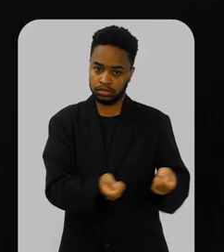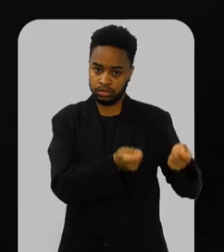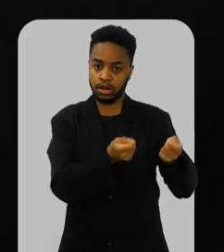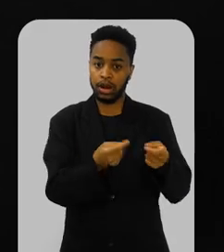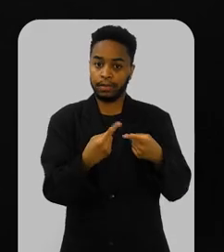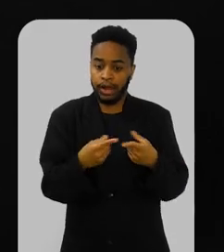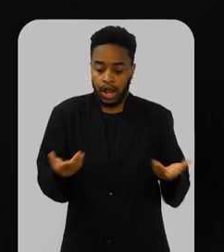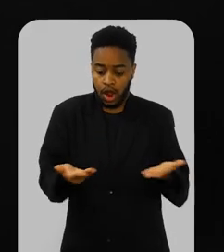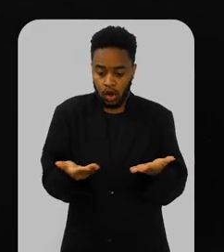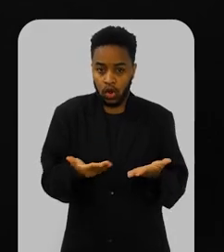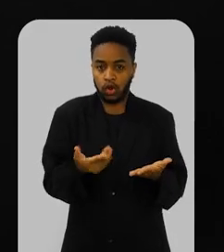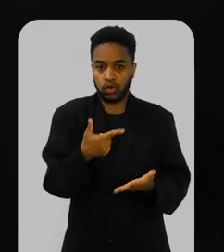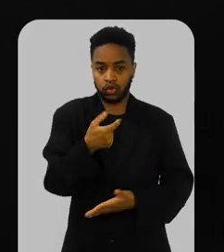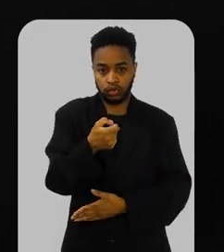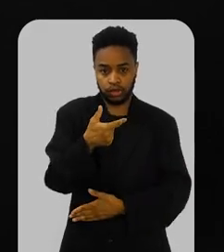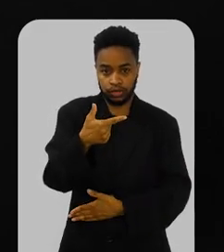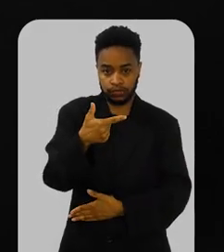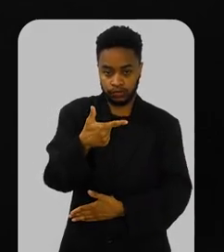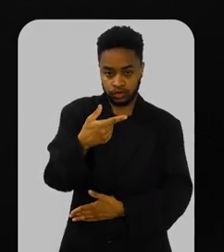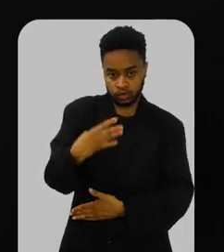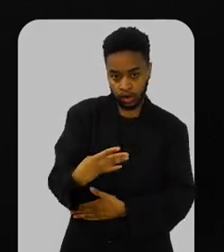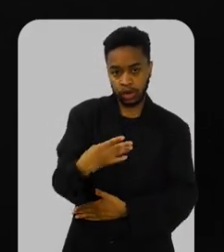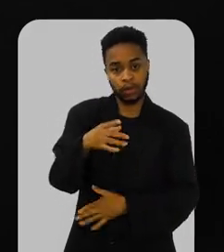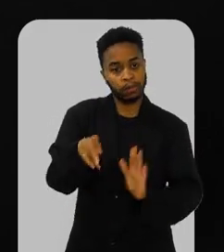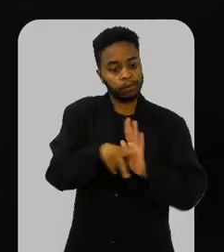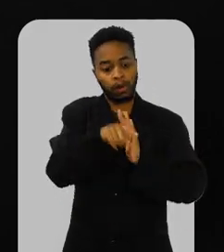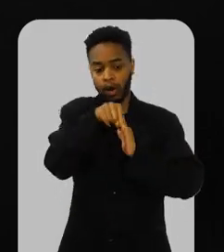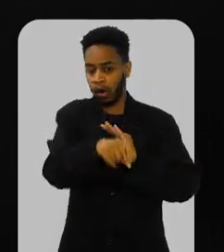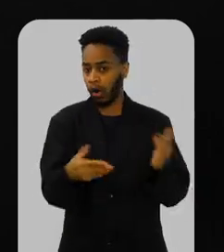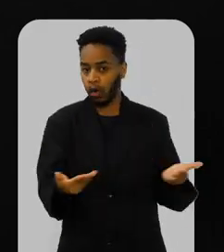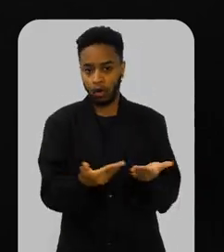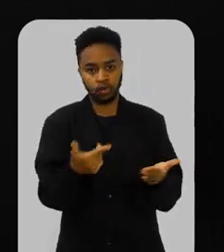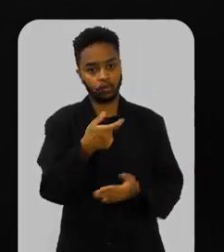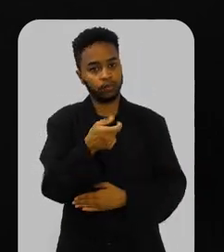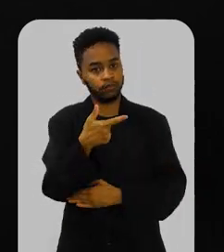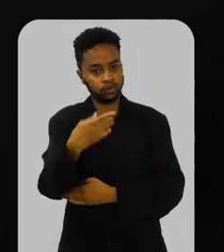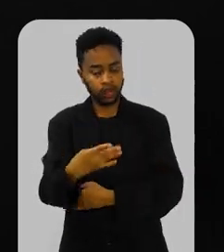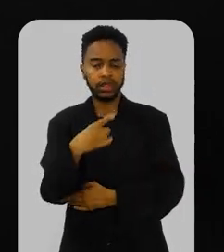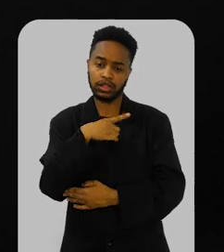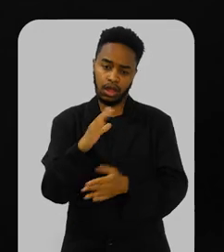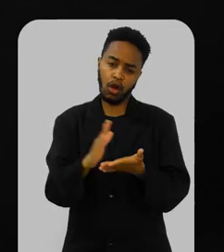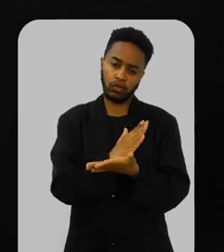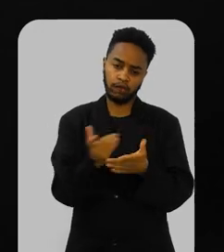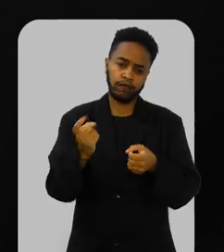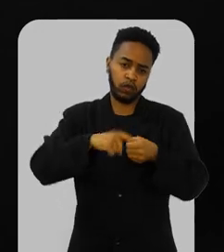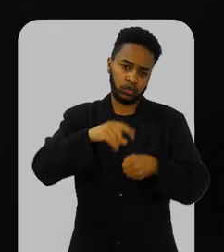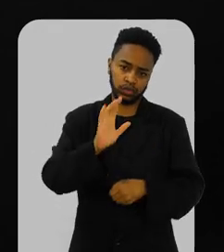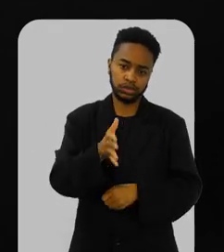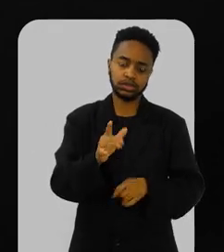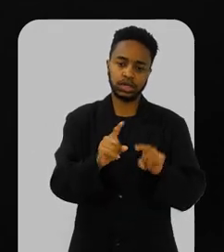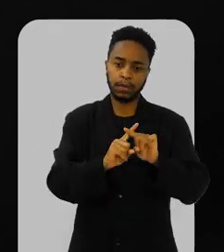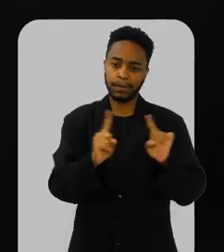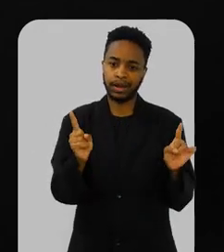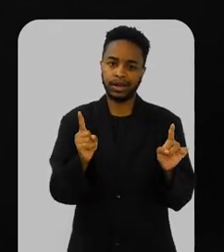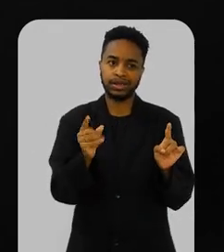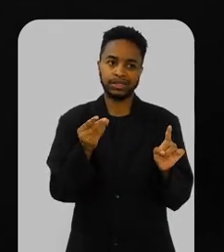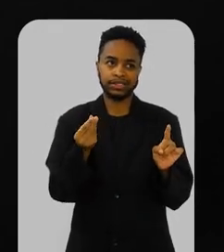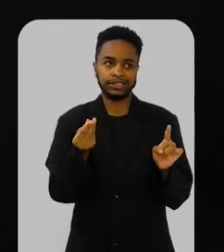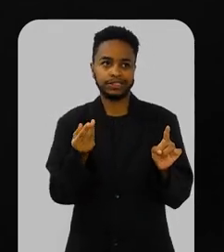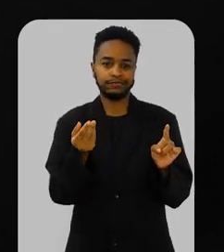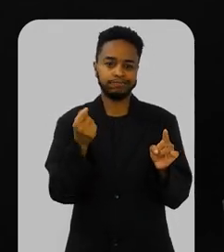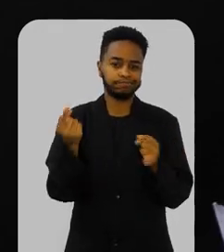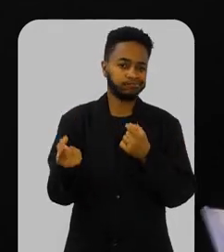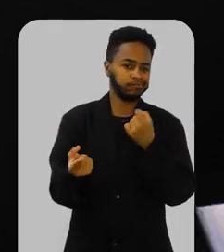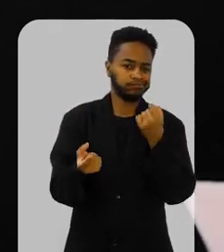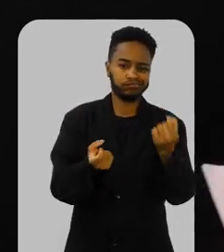O corpo de júri desse ano é específico desse ano. Houve também uma oportunidade que alguns jurados voltaram, mas